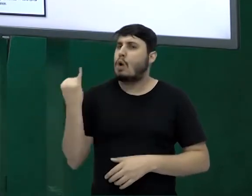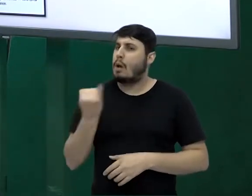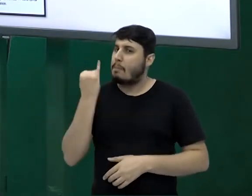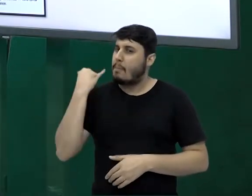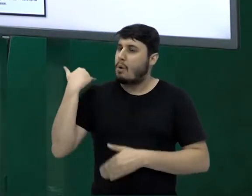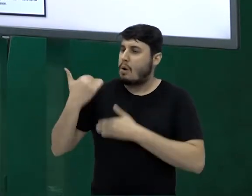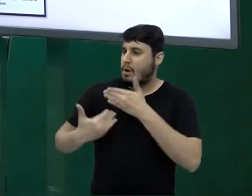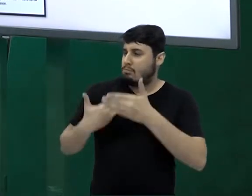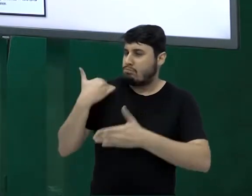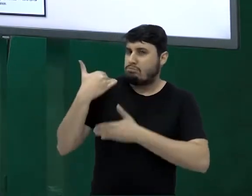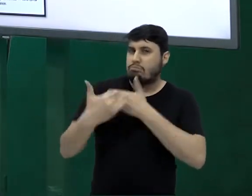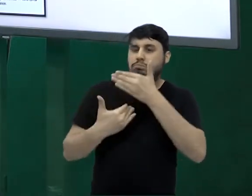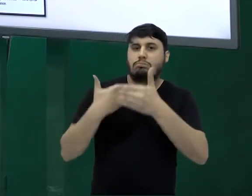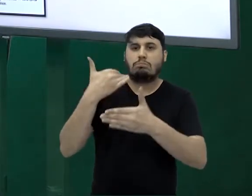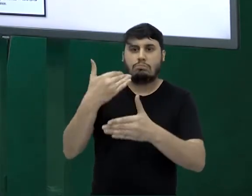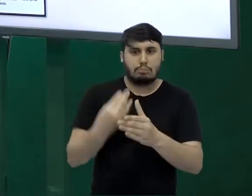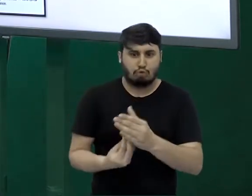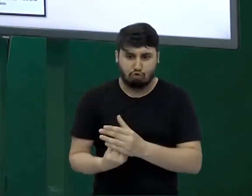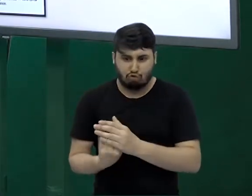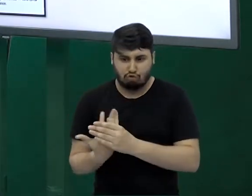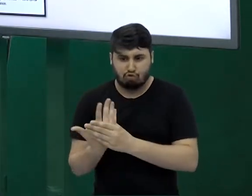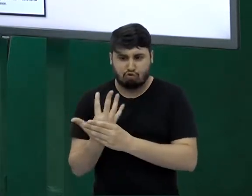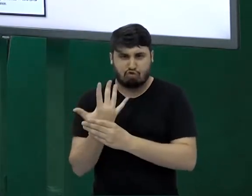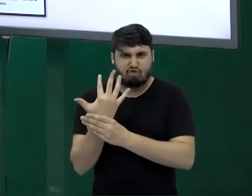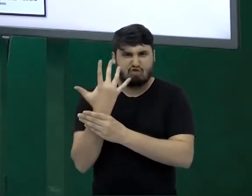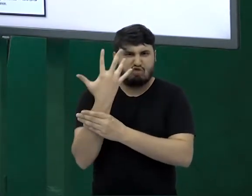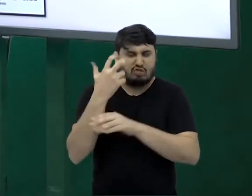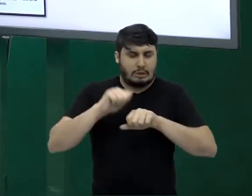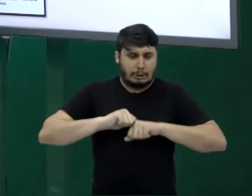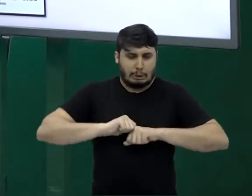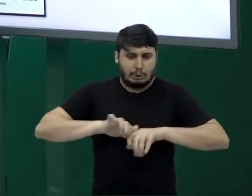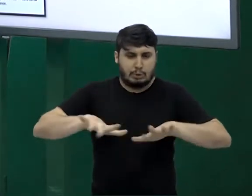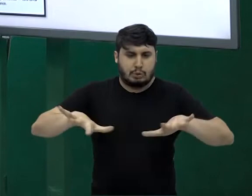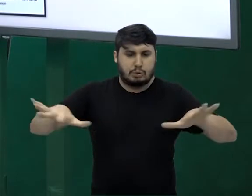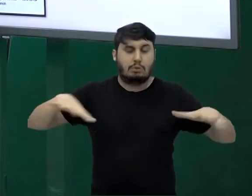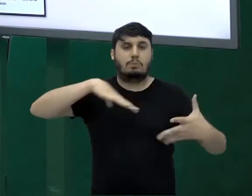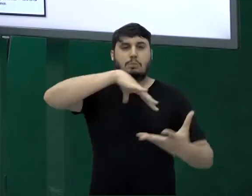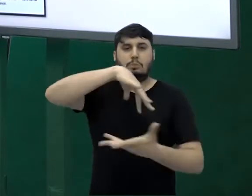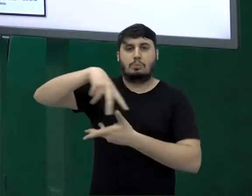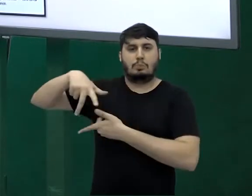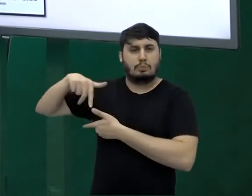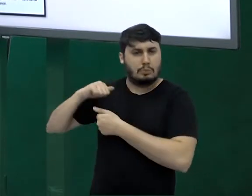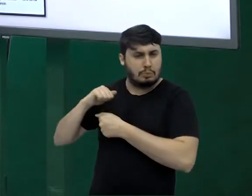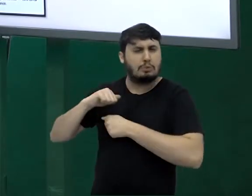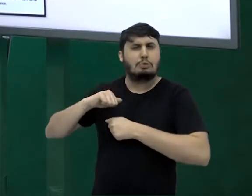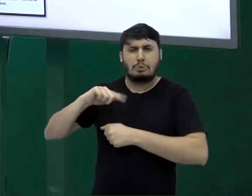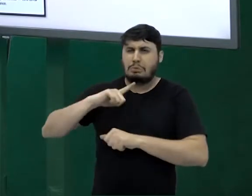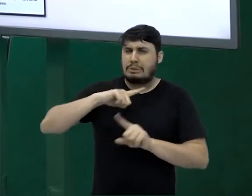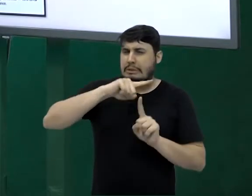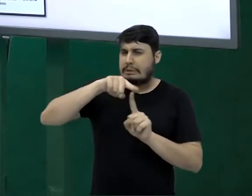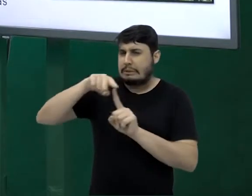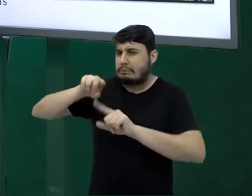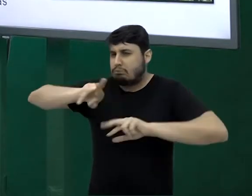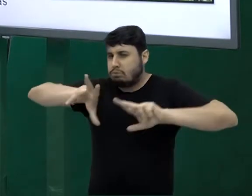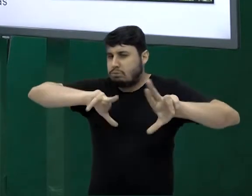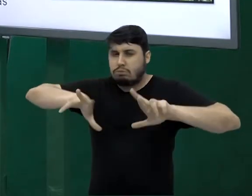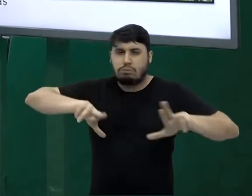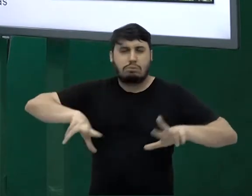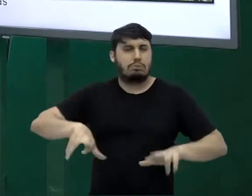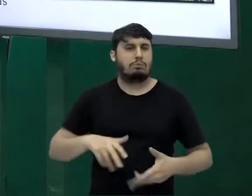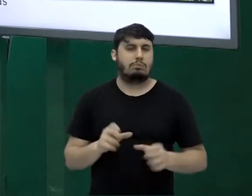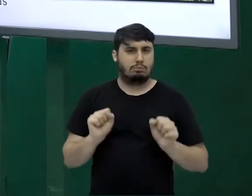querido, é tempo suficiente para invadir e dominar o ambiente terrestre e se diversificar aqui dentro, beleza?